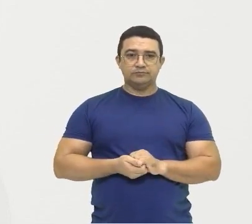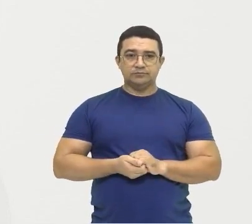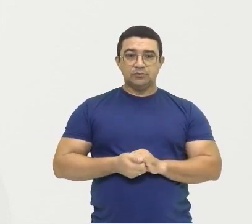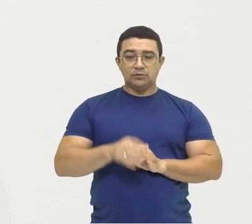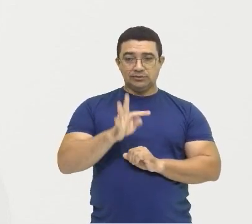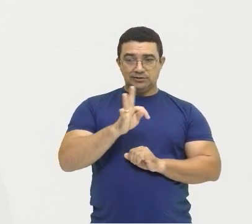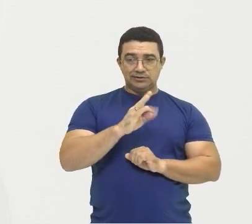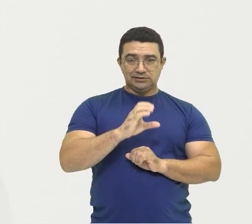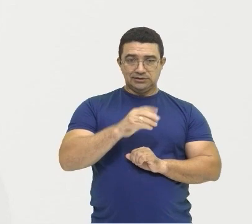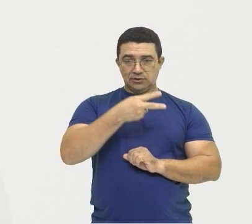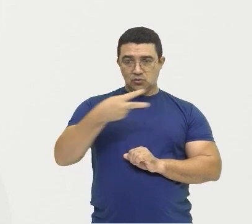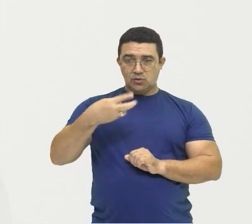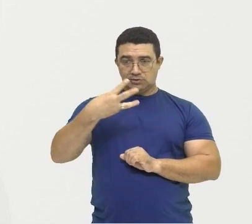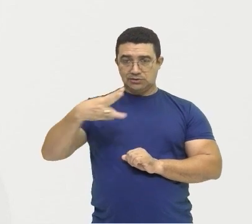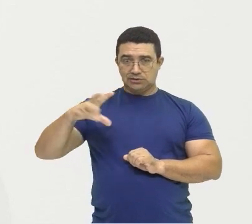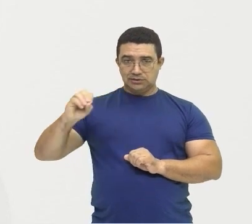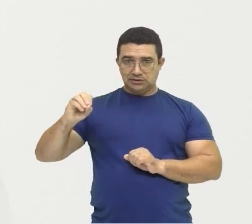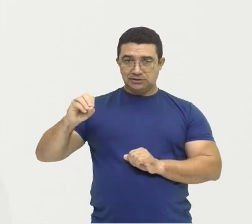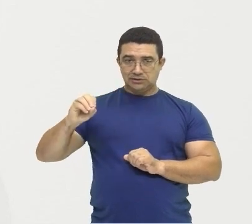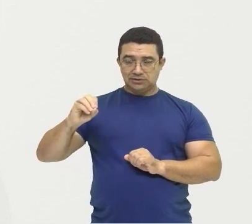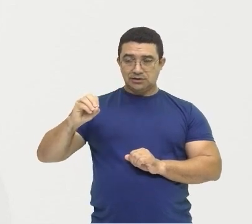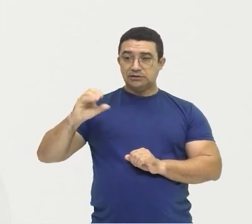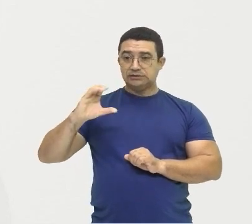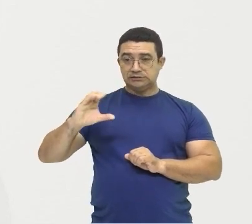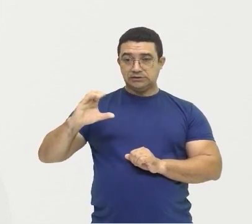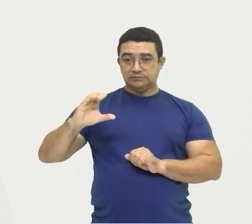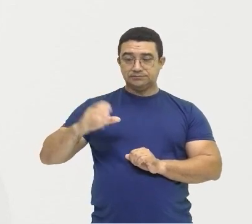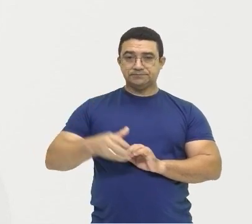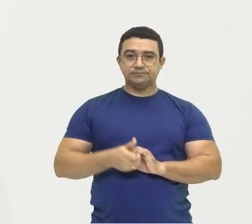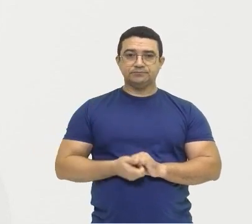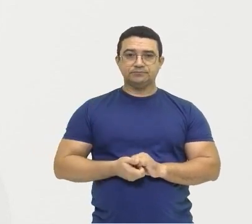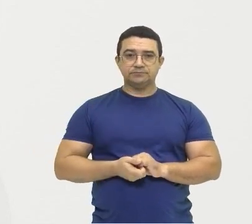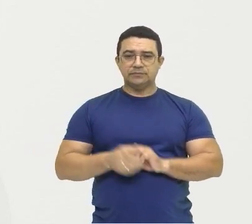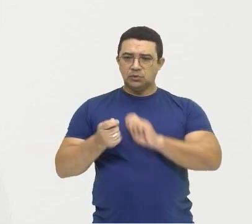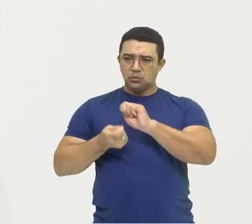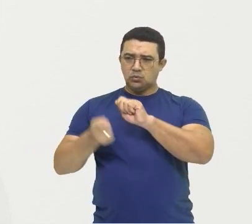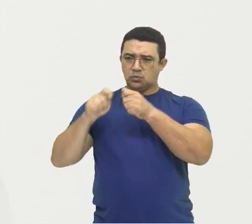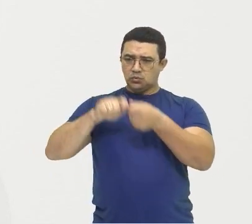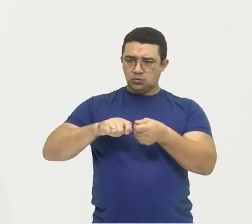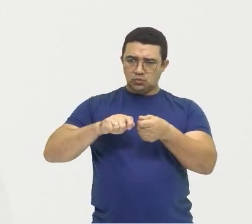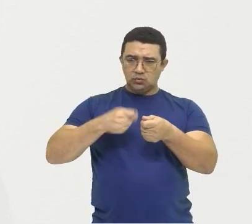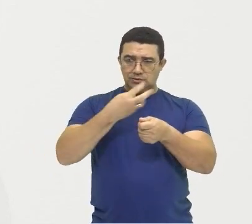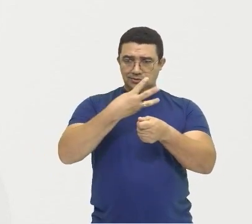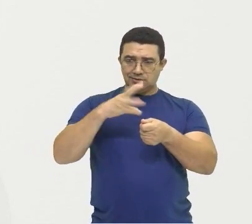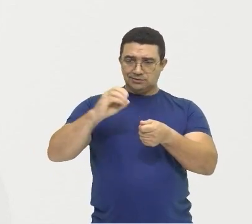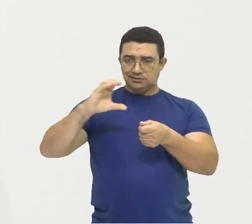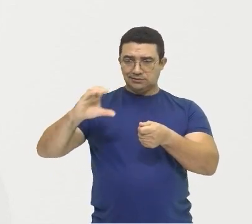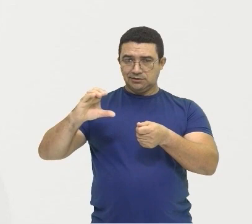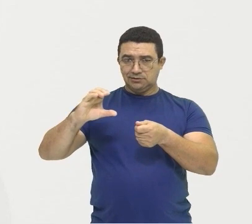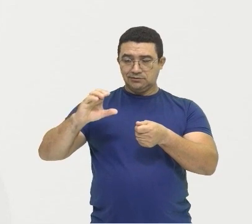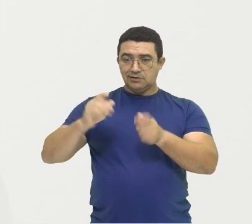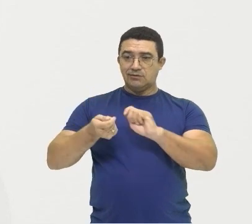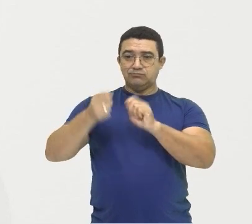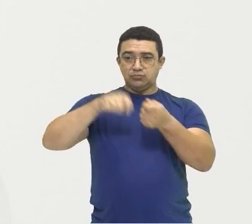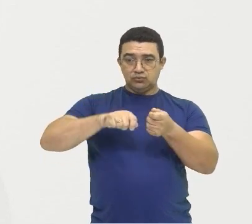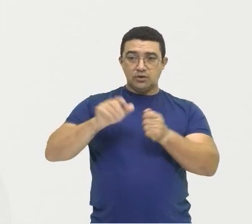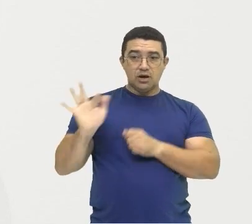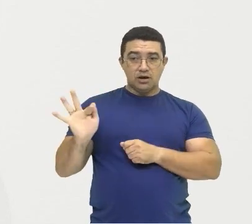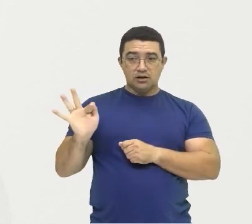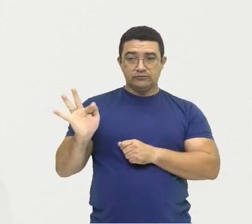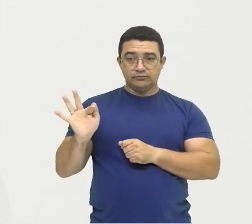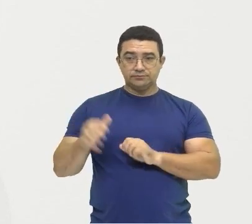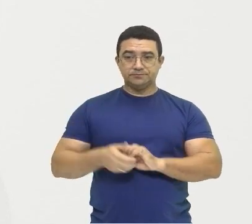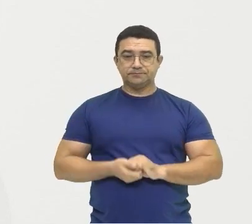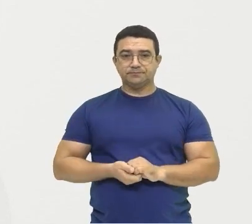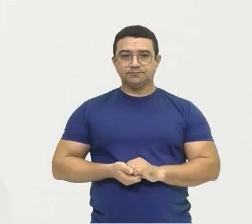igual a 30 graus Celsius, nós vamos transformar isso aqui para Fahrenheit.